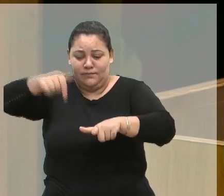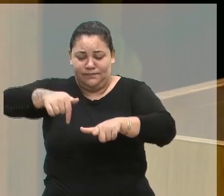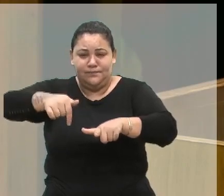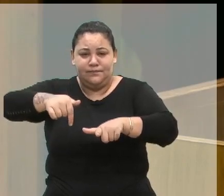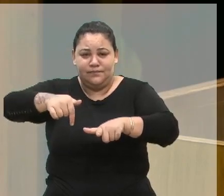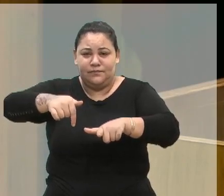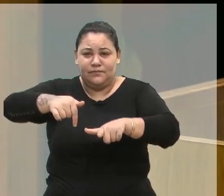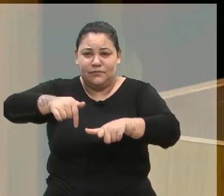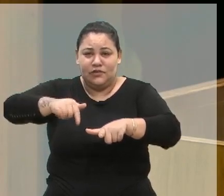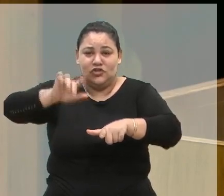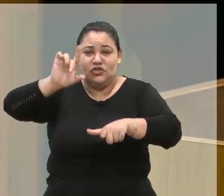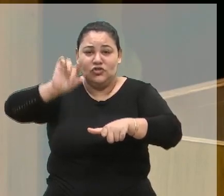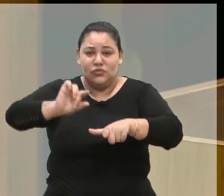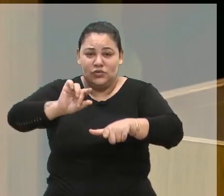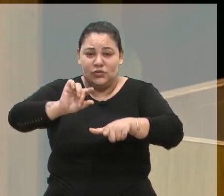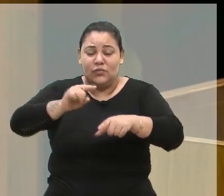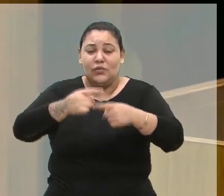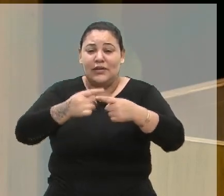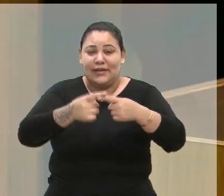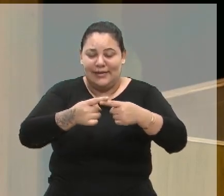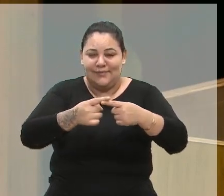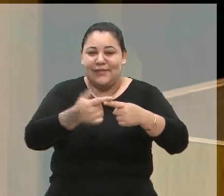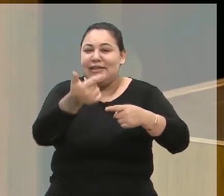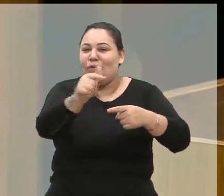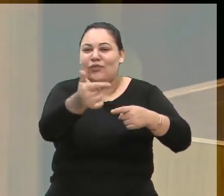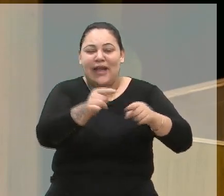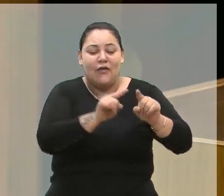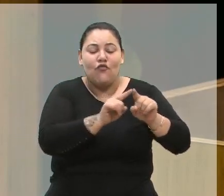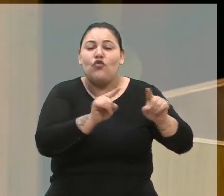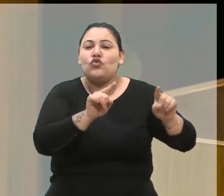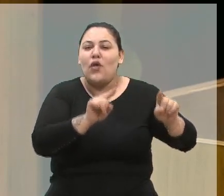desta concessão. Então, as